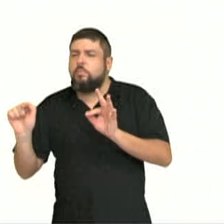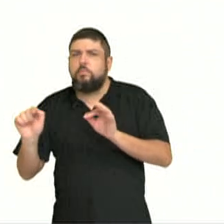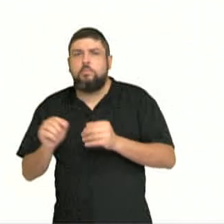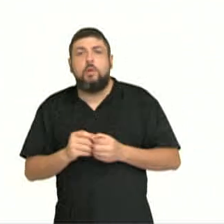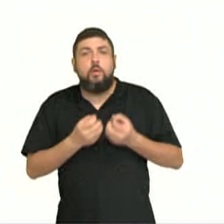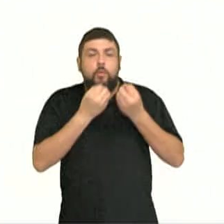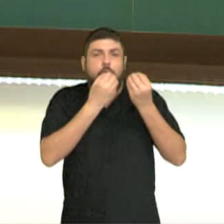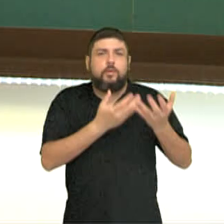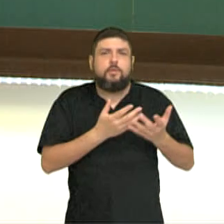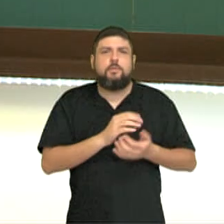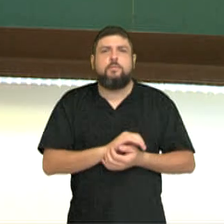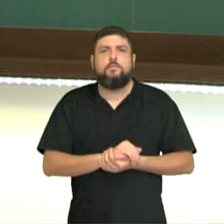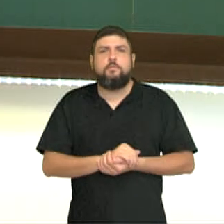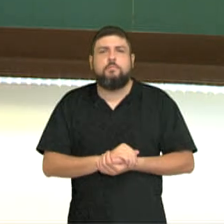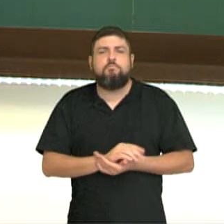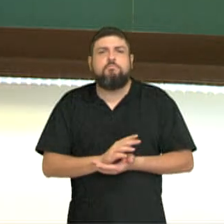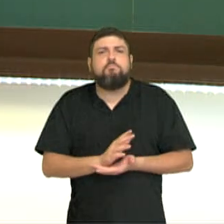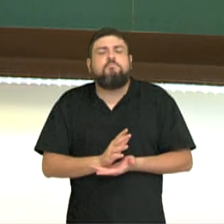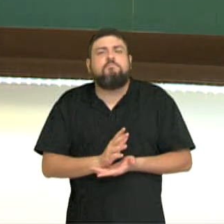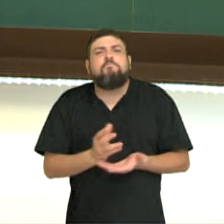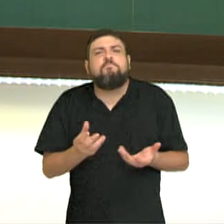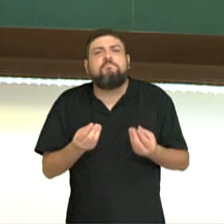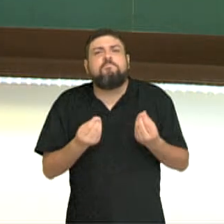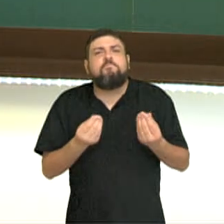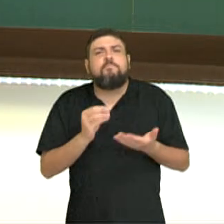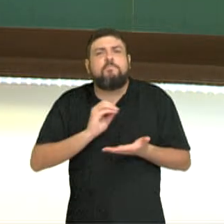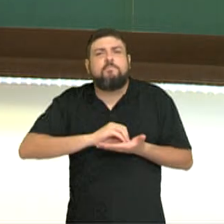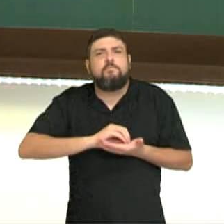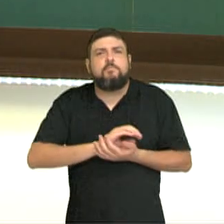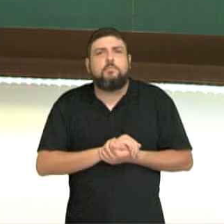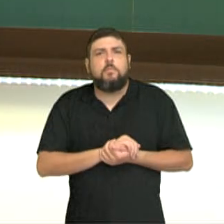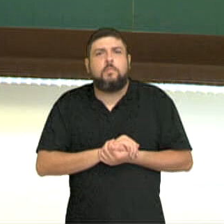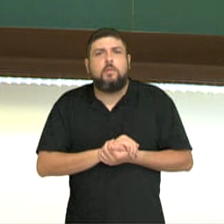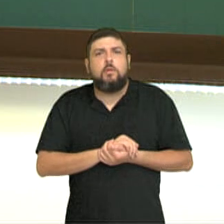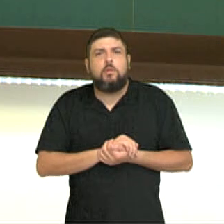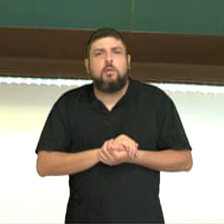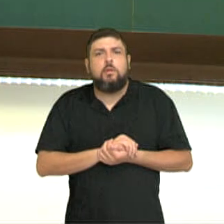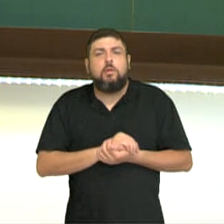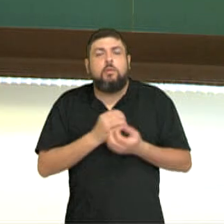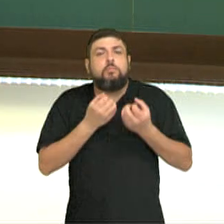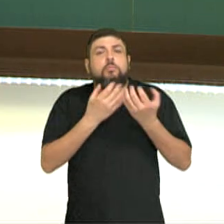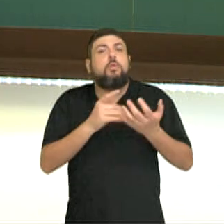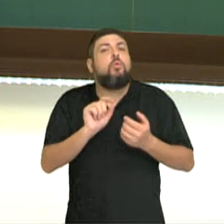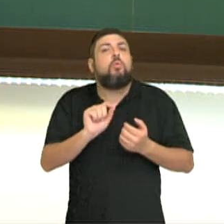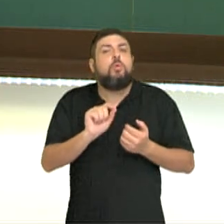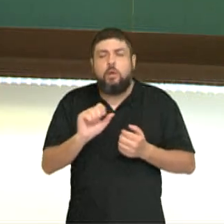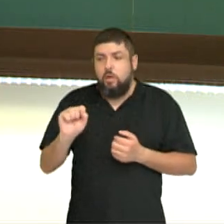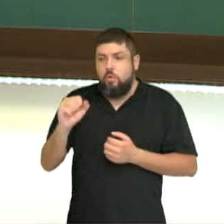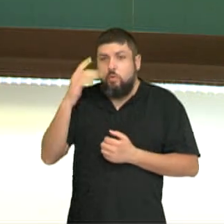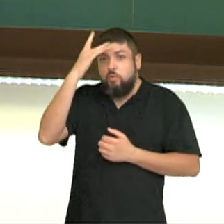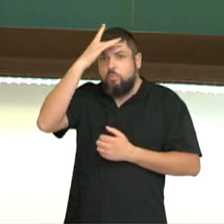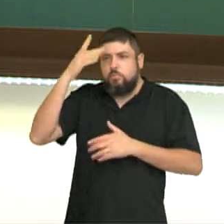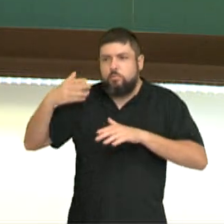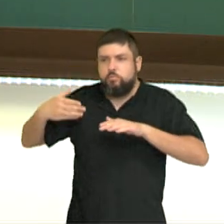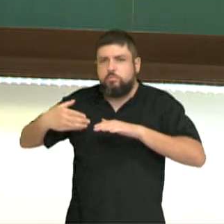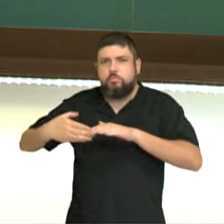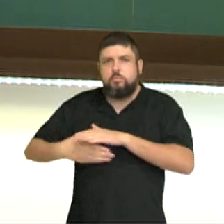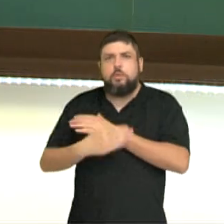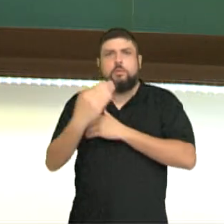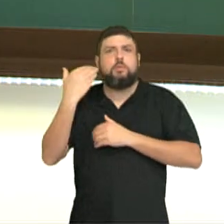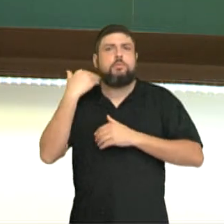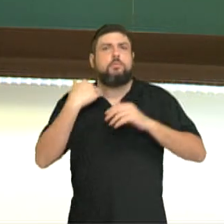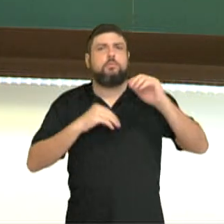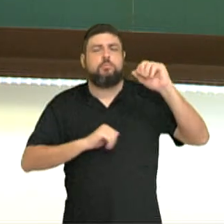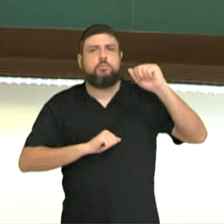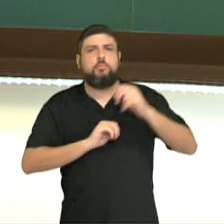O que conta-se? Que 8 ladrões se trancaram na casa da moeda de Espanha. Qual é o sentido desse